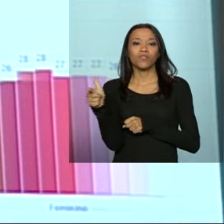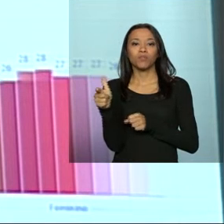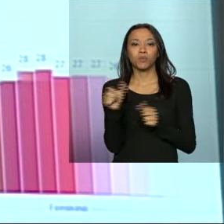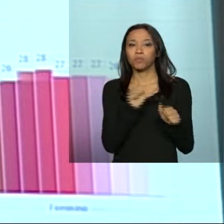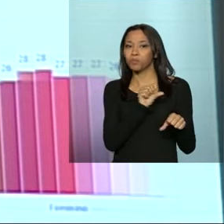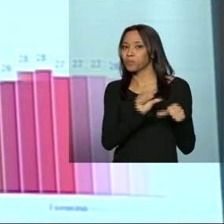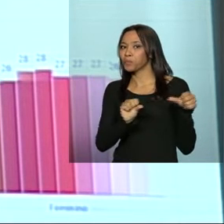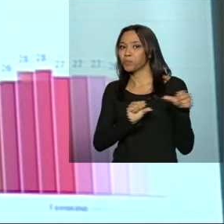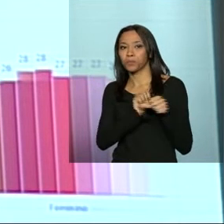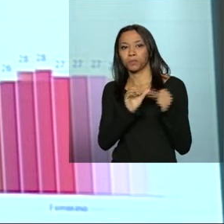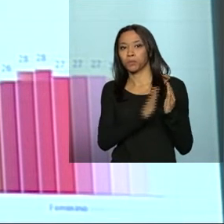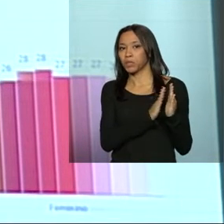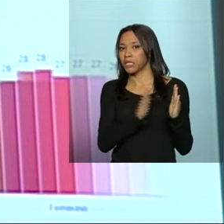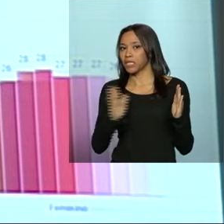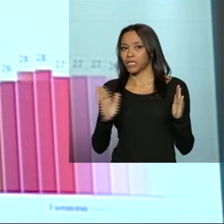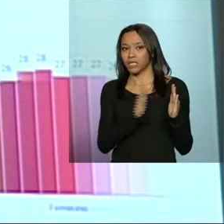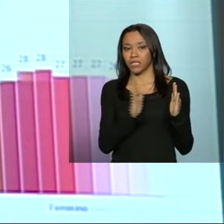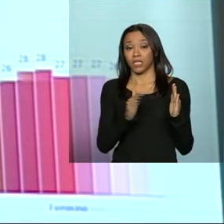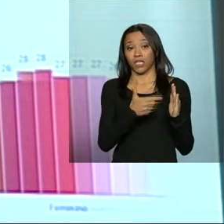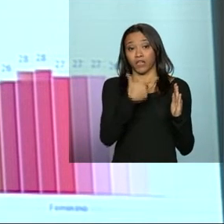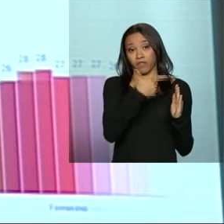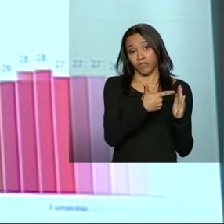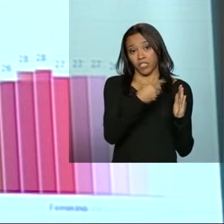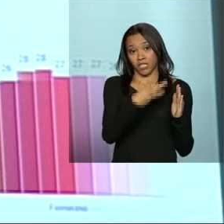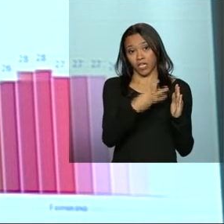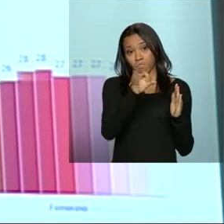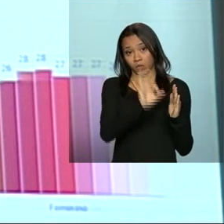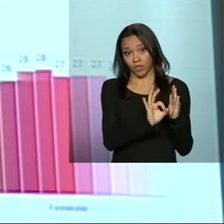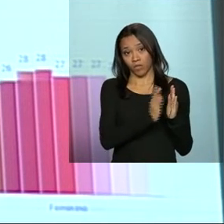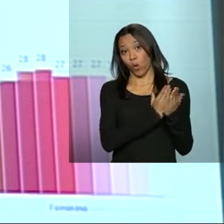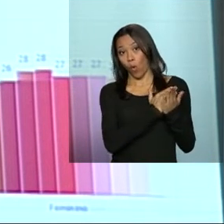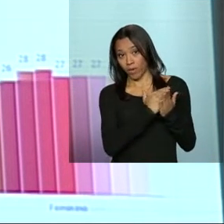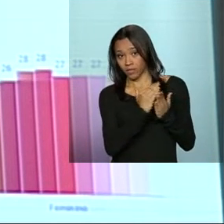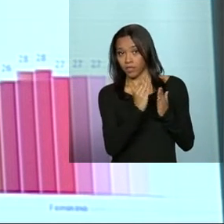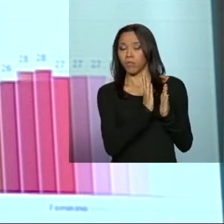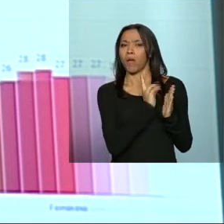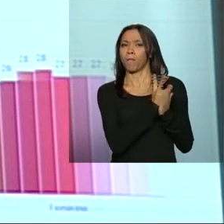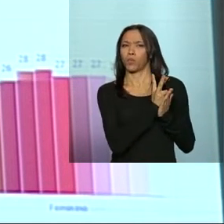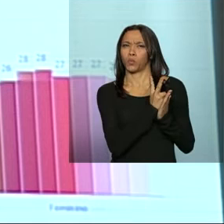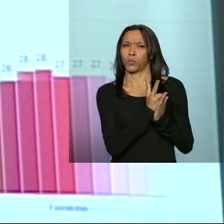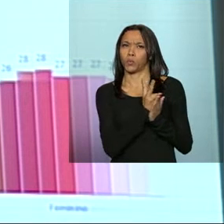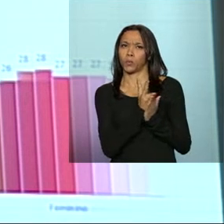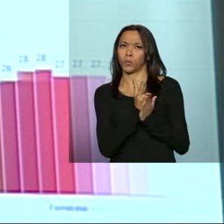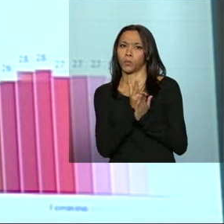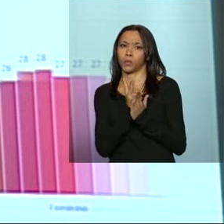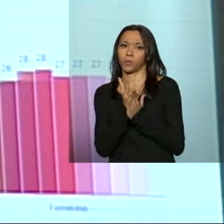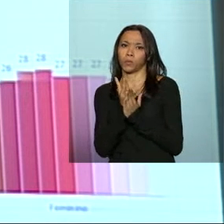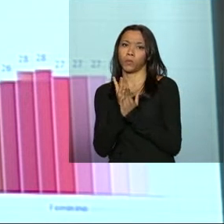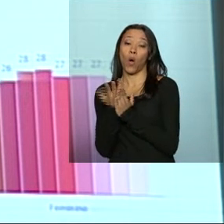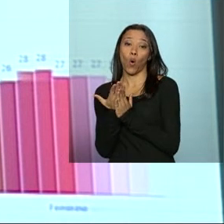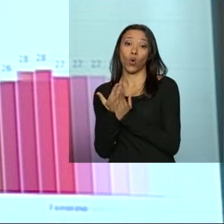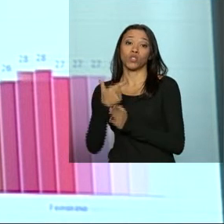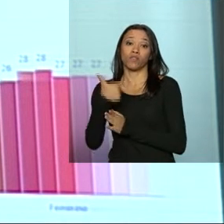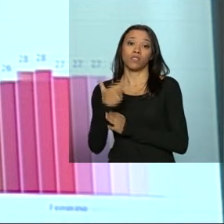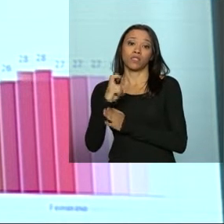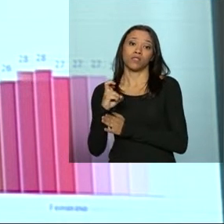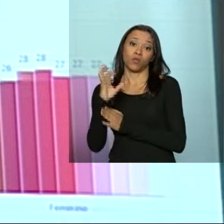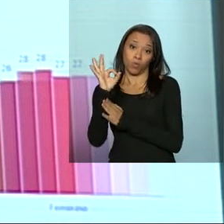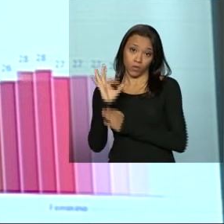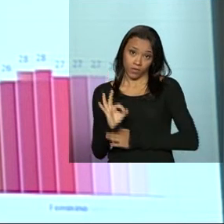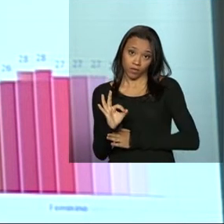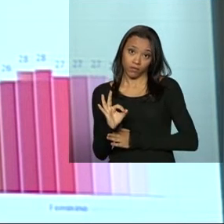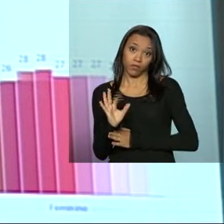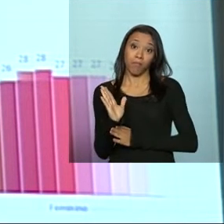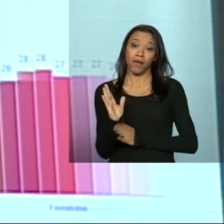tendência. Começamos aí por volta de 23%, isso manteve num platô, estamos hoje com 25%, mas dentro